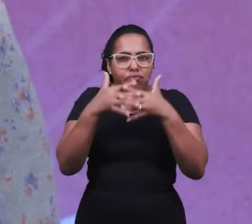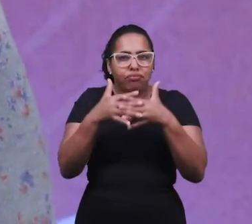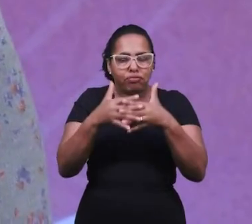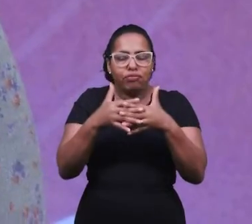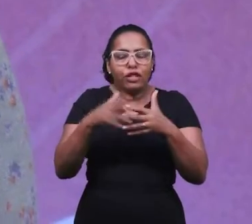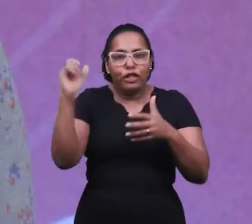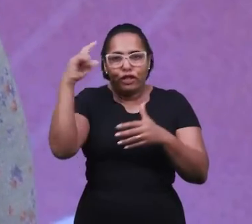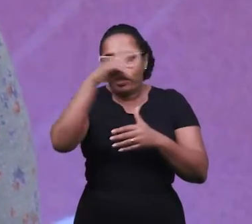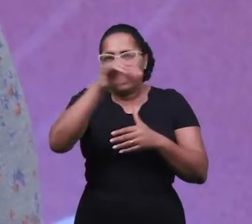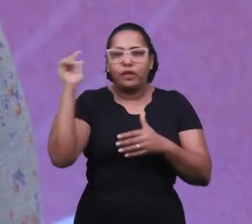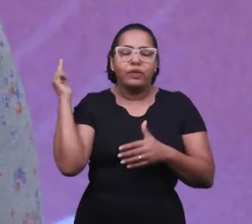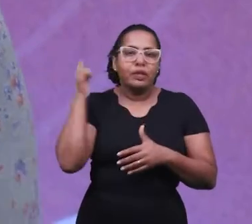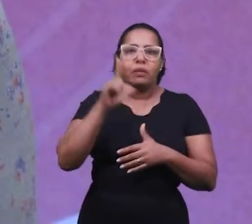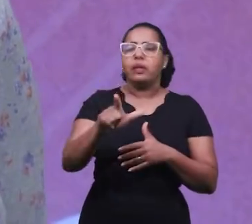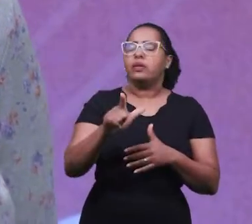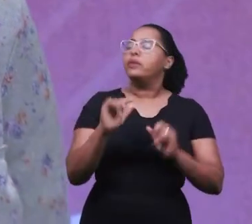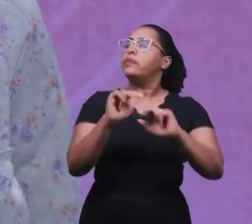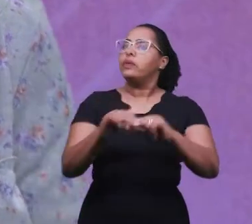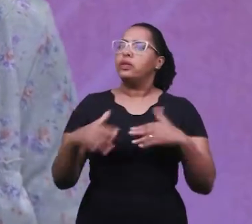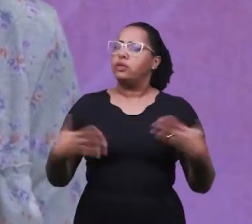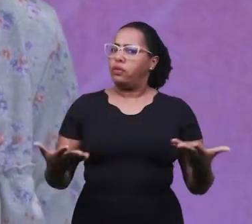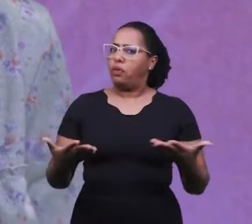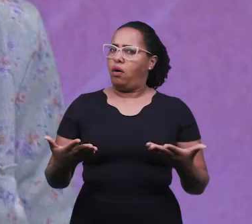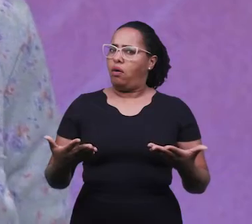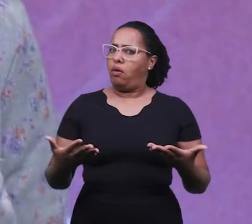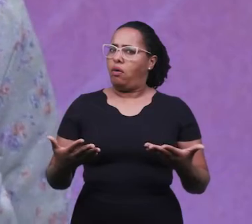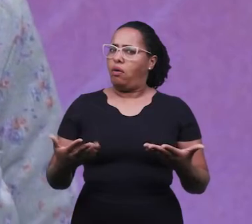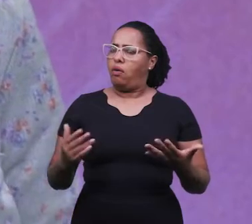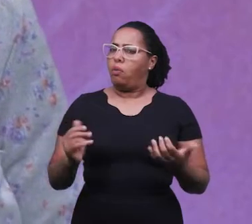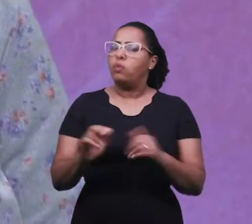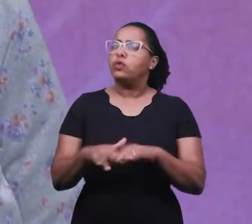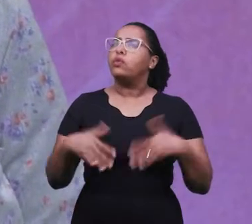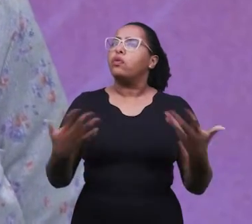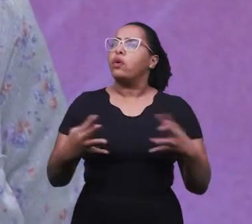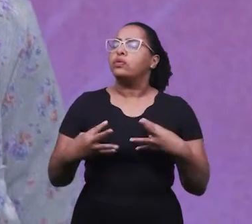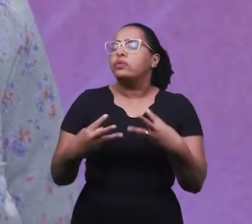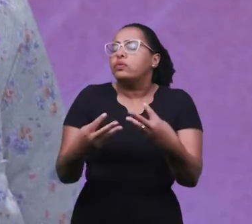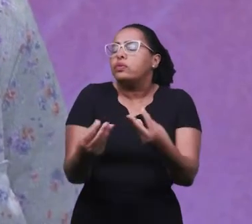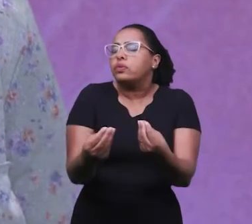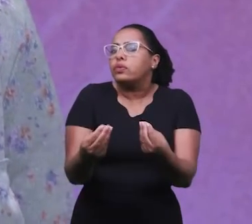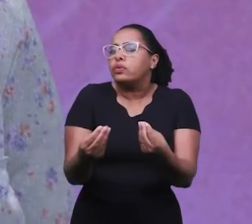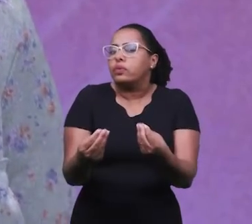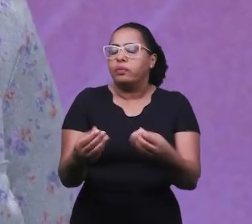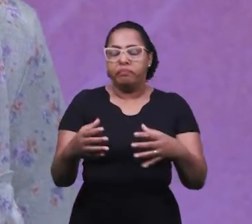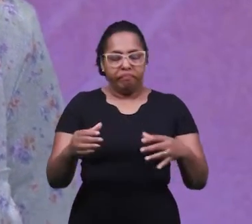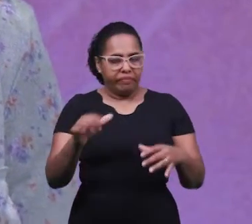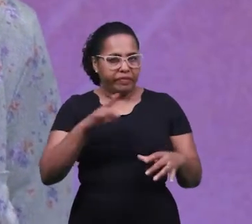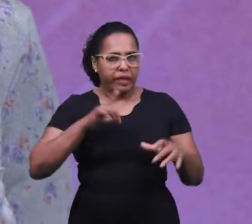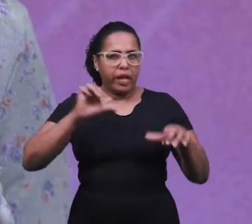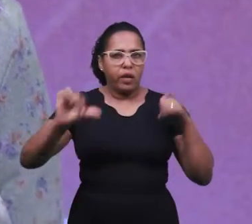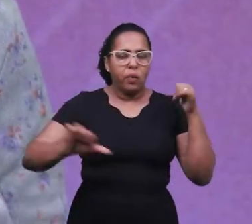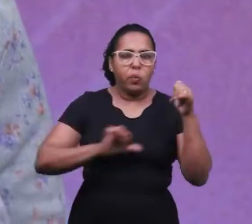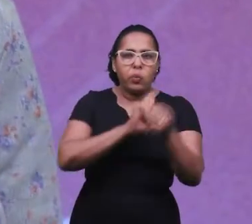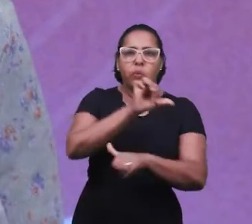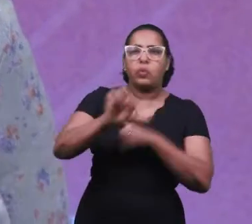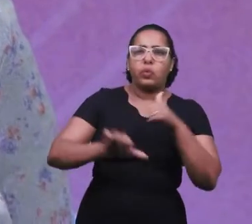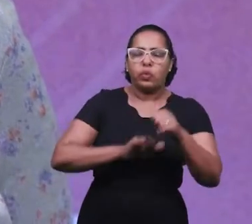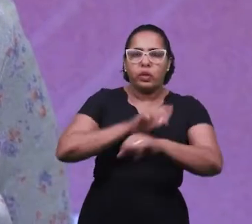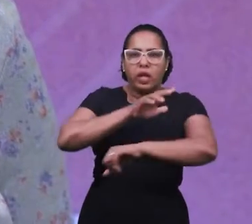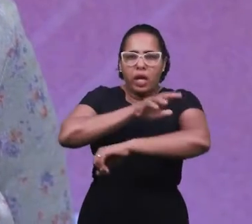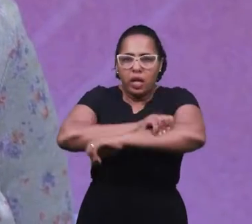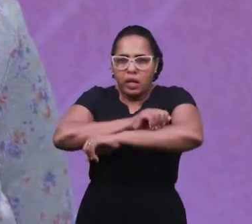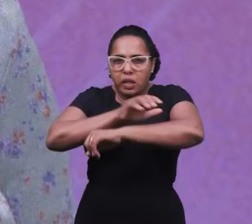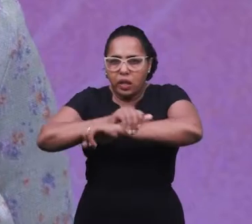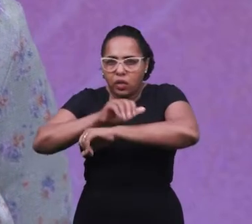difícil de conseguir. E por quê? Qual é o motivo de tudo isso? Existe uma mudança muito grande